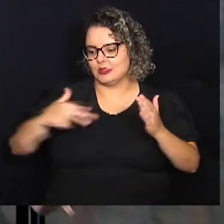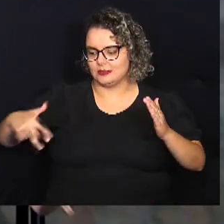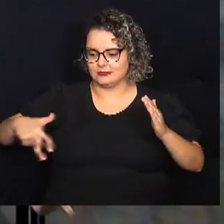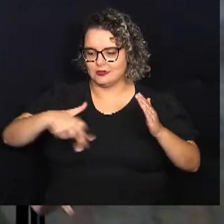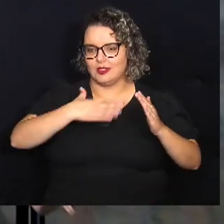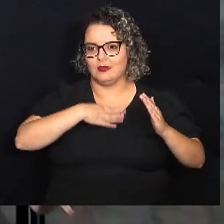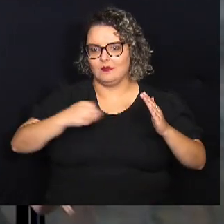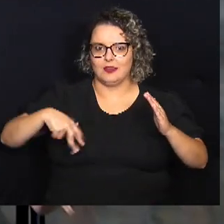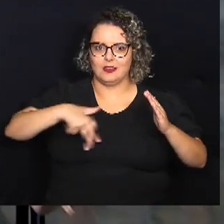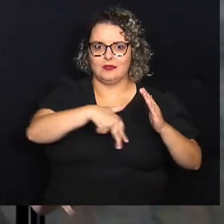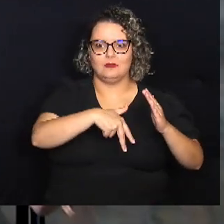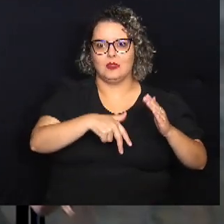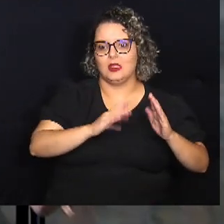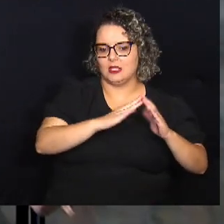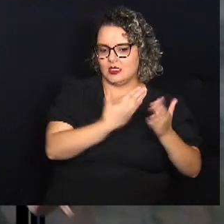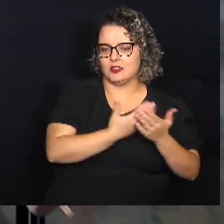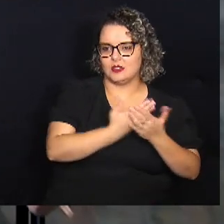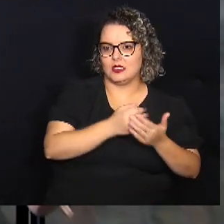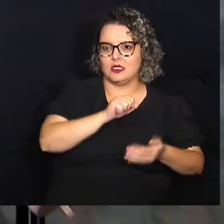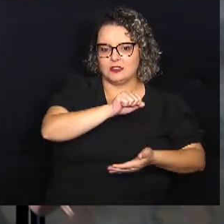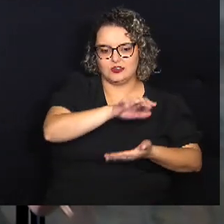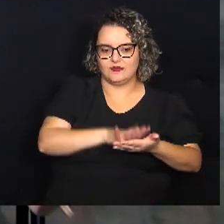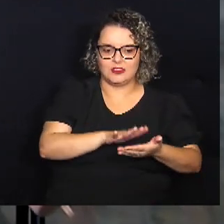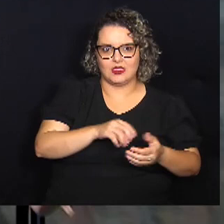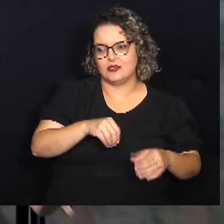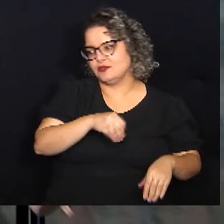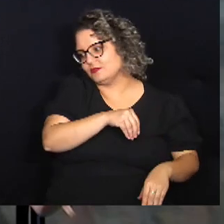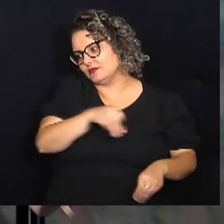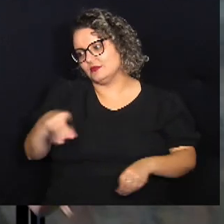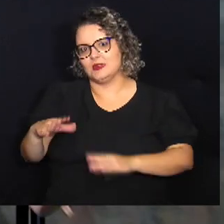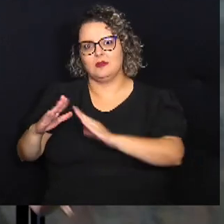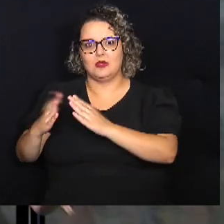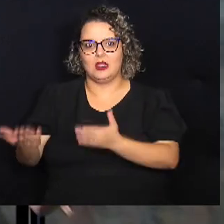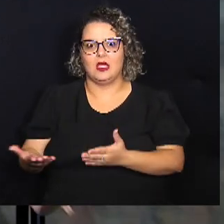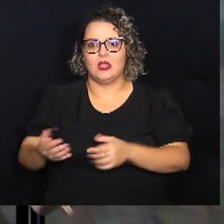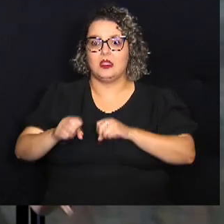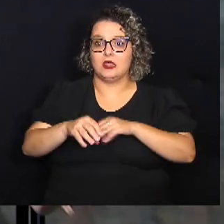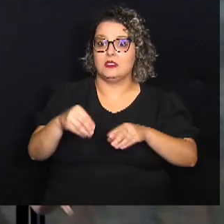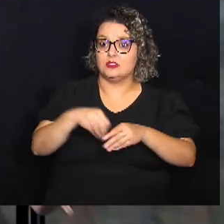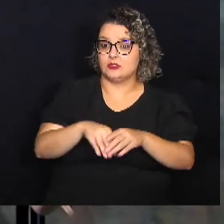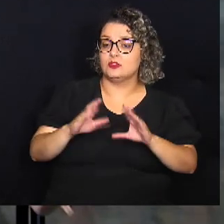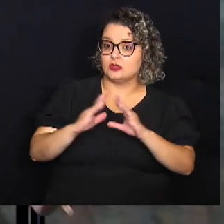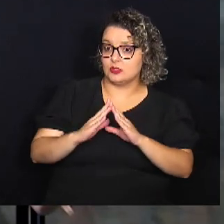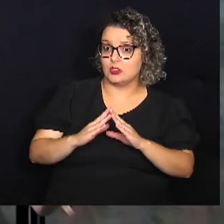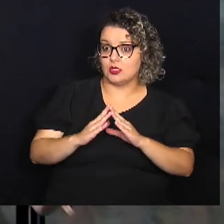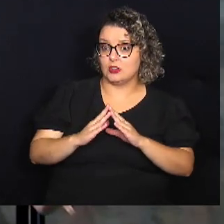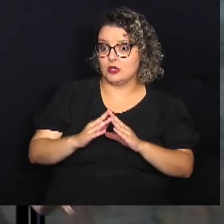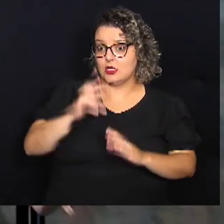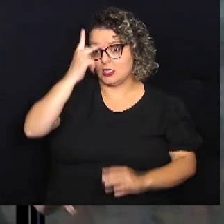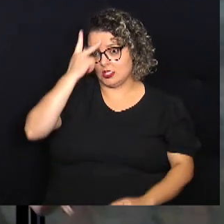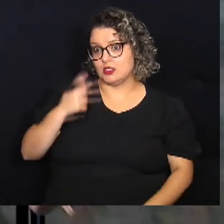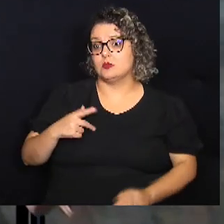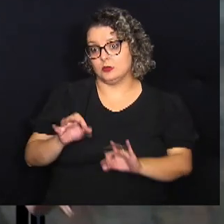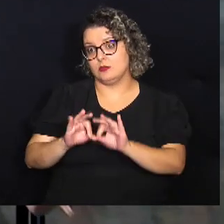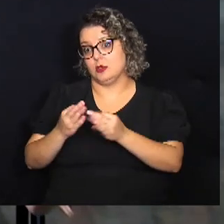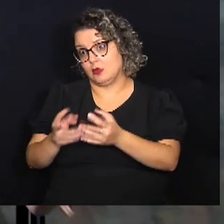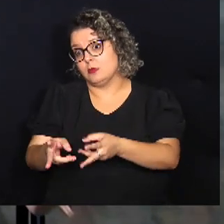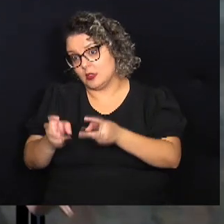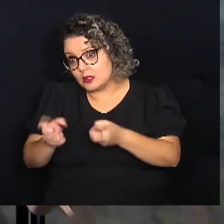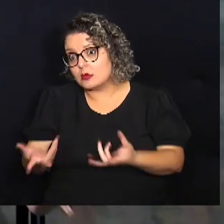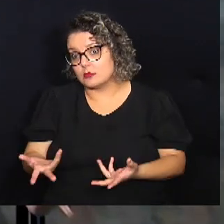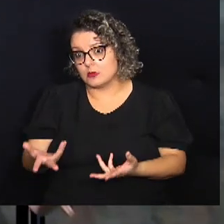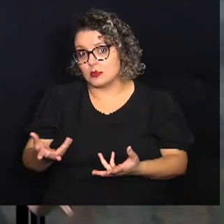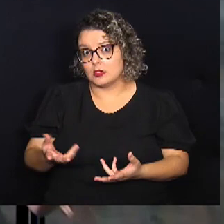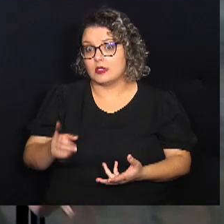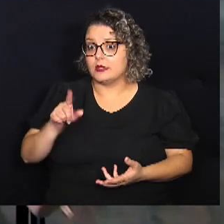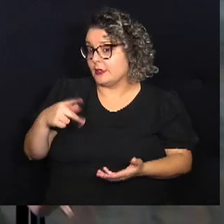mandar atividade para fazer em casa. Então, aquela ideia do ensino domiciliar, as próprias famílias perceberam que era um